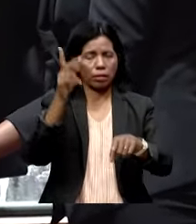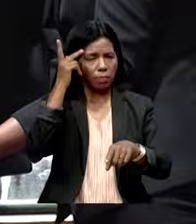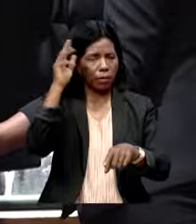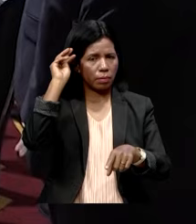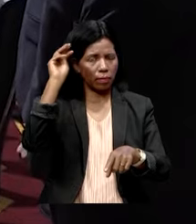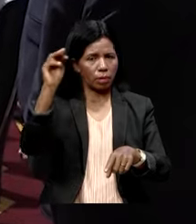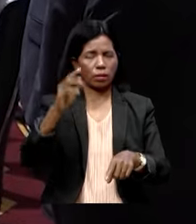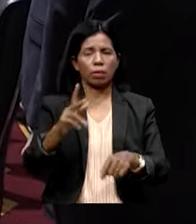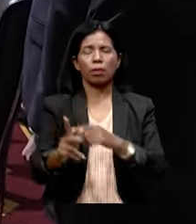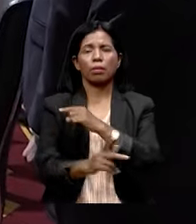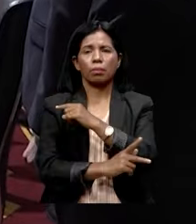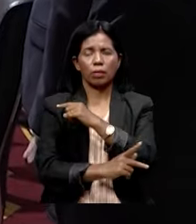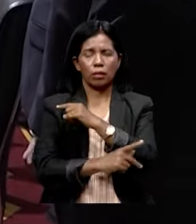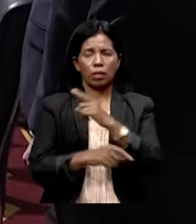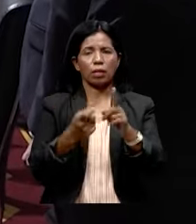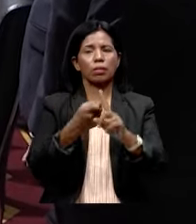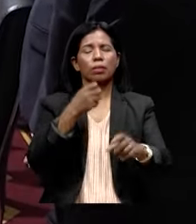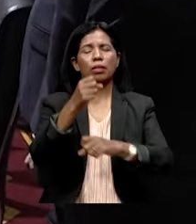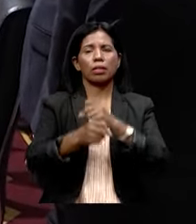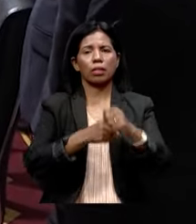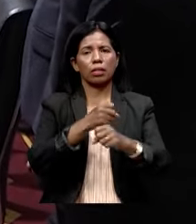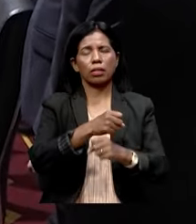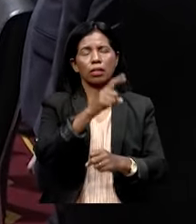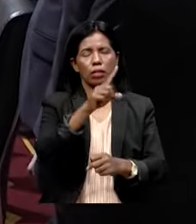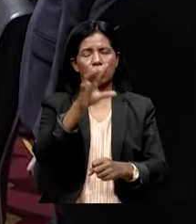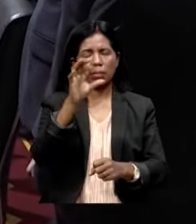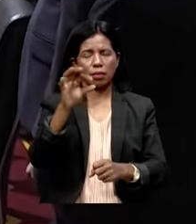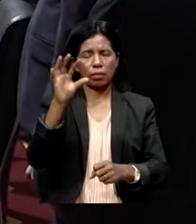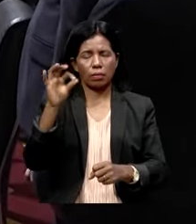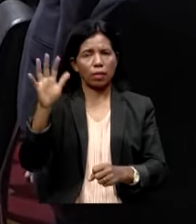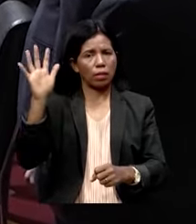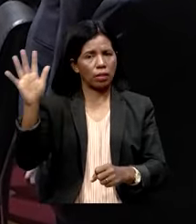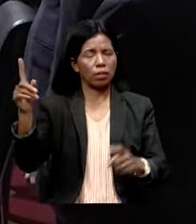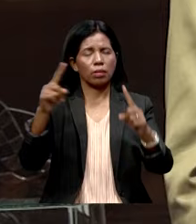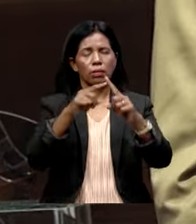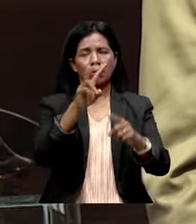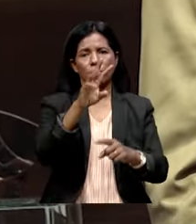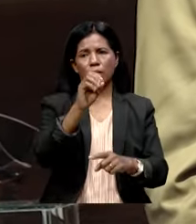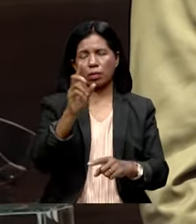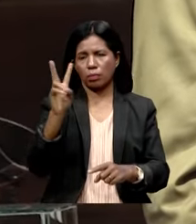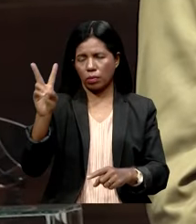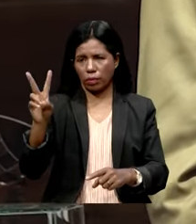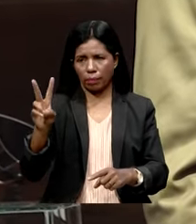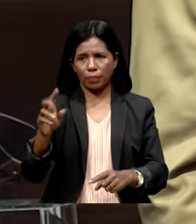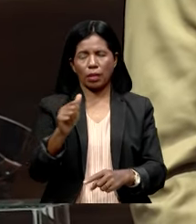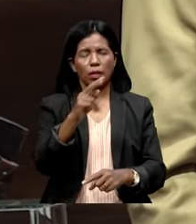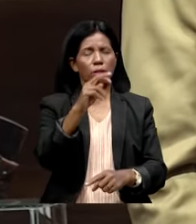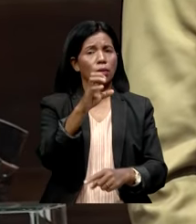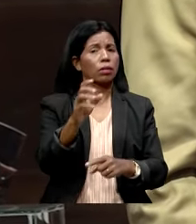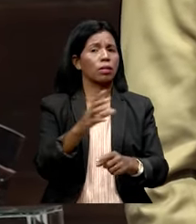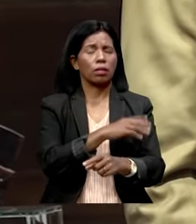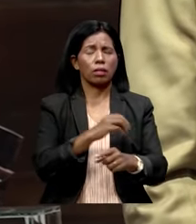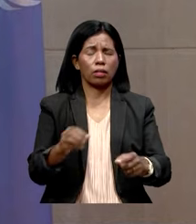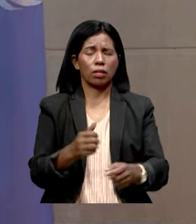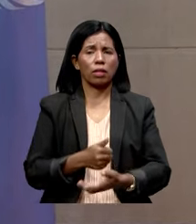primeiro-ministro Portugal, José Tina Rihun Ida Tucia Sen Lourenço Lima, Totina Rihun Rua Rua. António Guterres defende Macas Timor-Leste